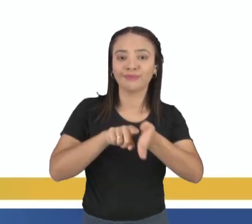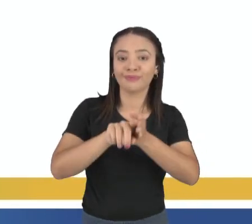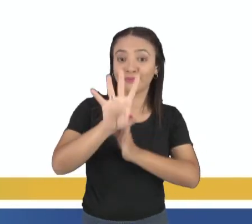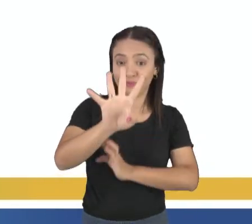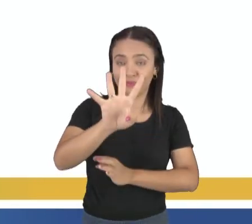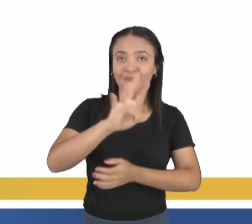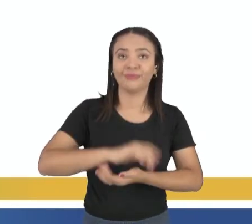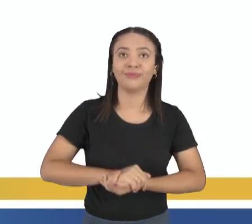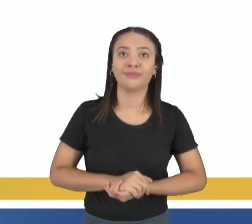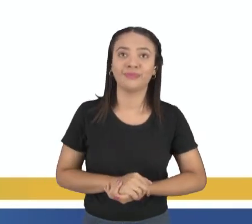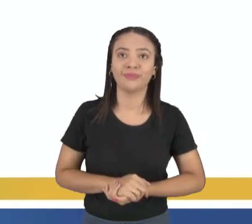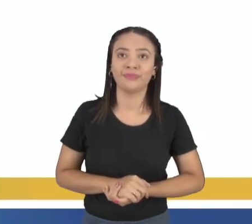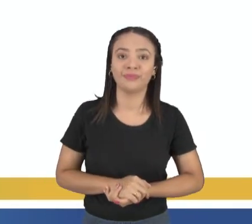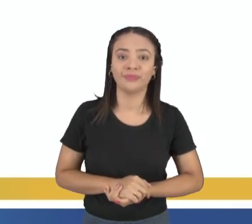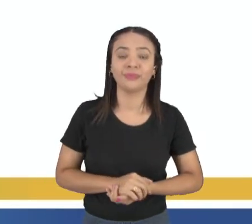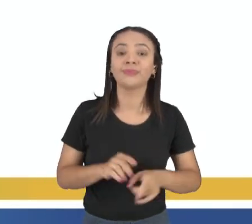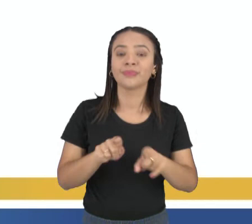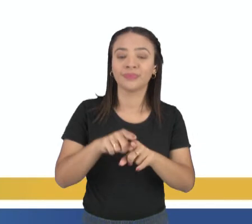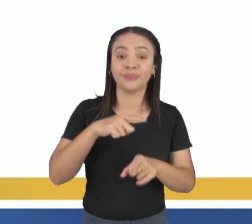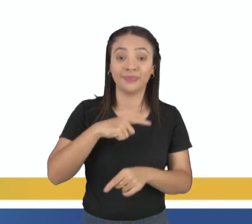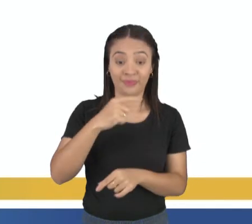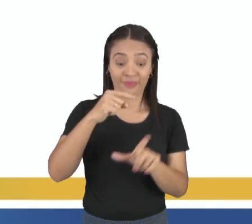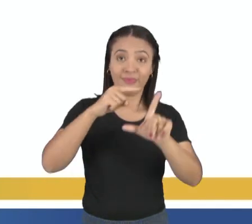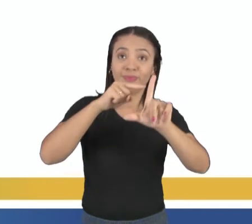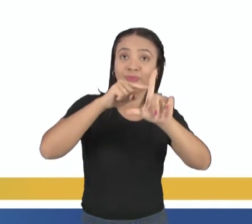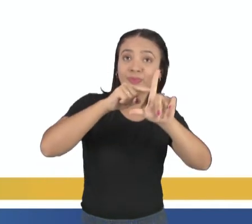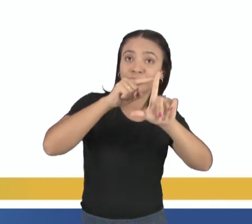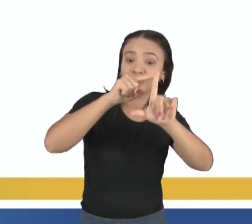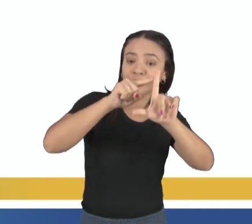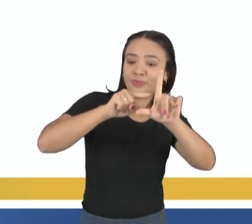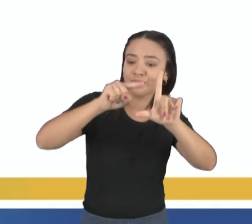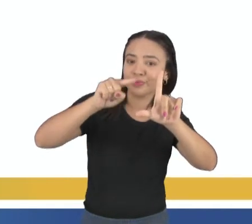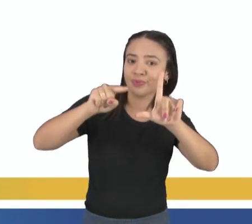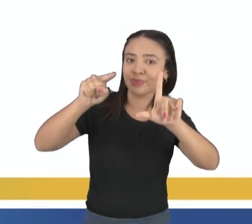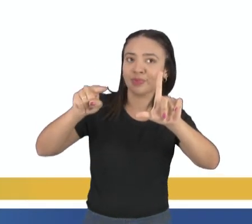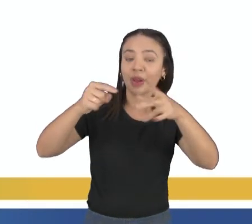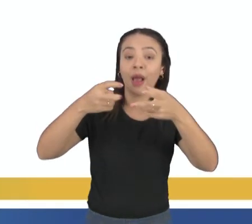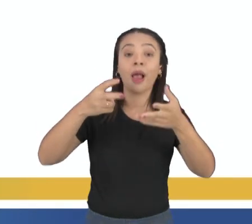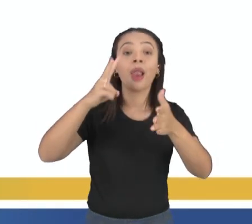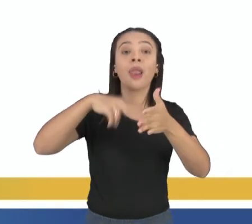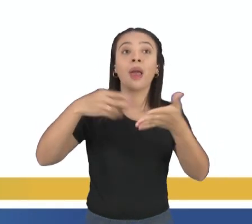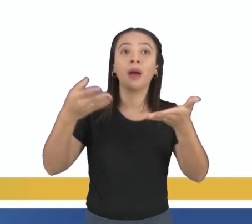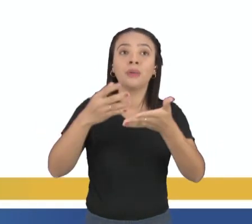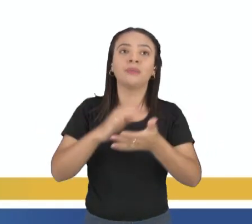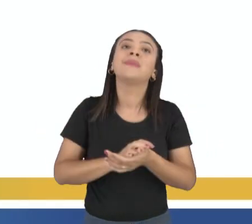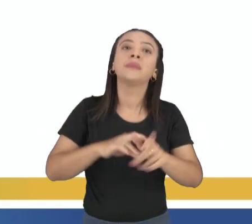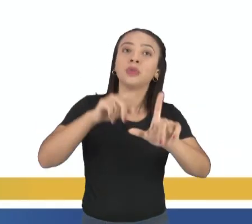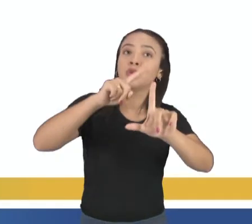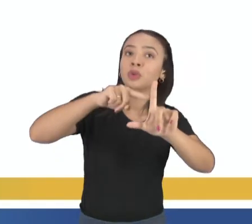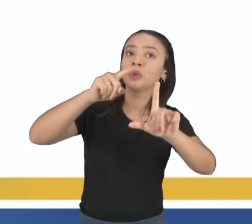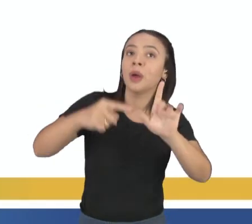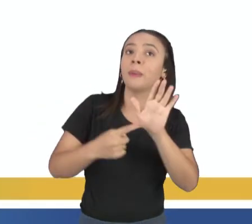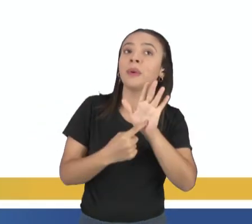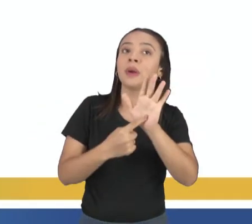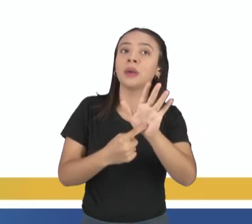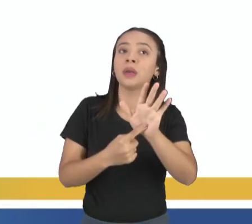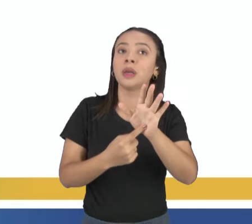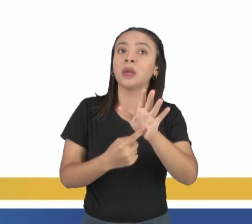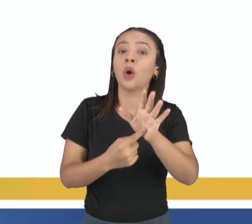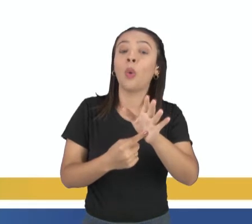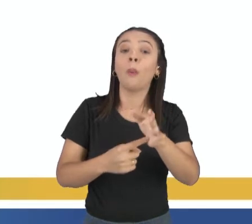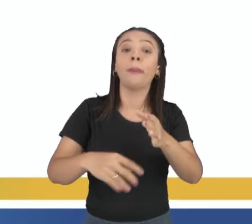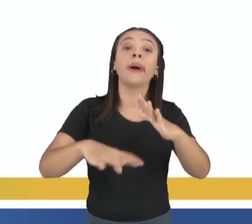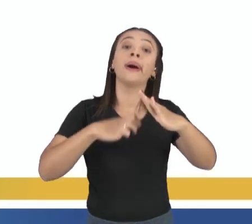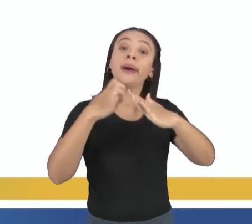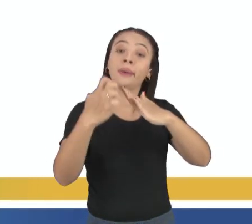Vamos ao exercício 4. Nós temos aí o nosso gráfico aí e vamos ler o que ele representa. O gráfico ao lado exibe o faturamento